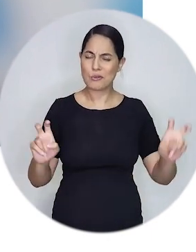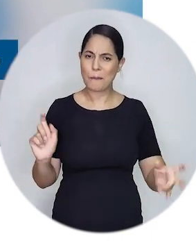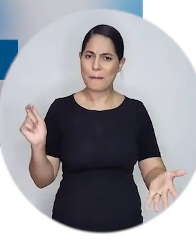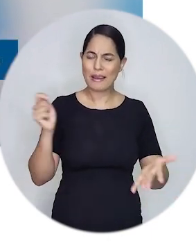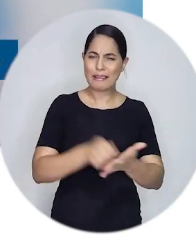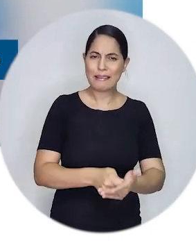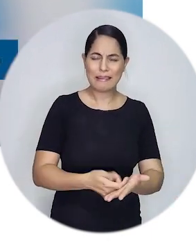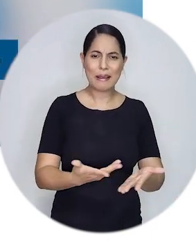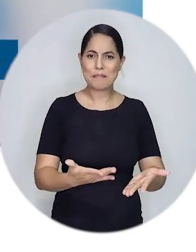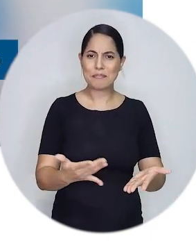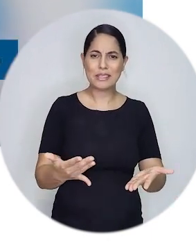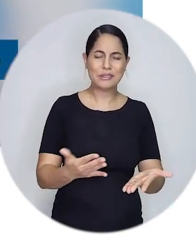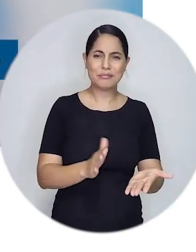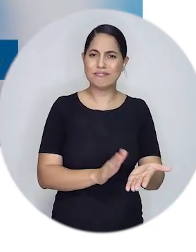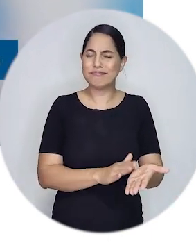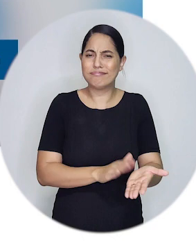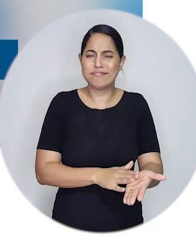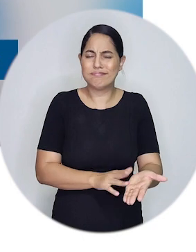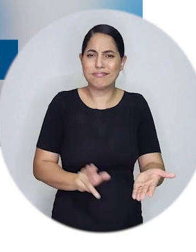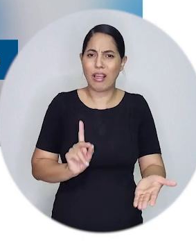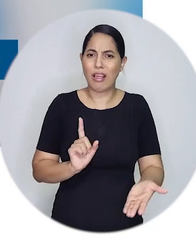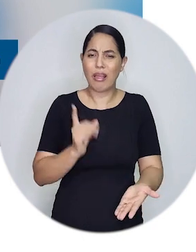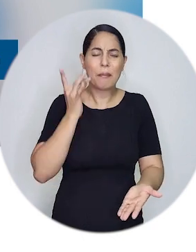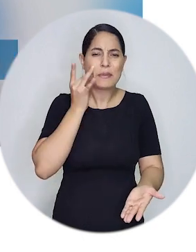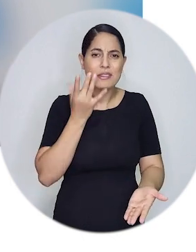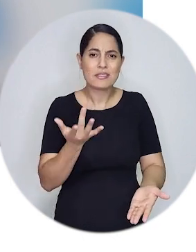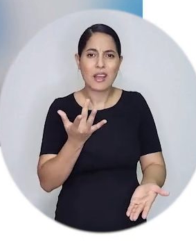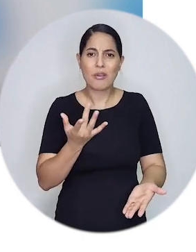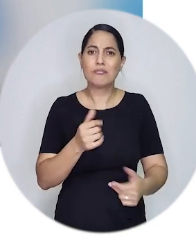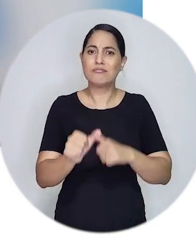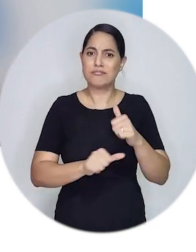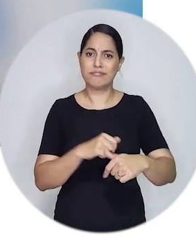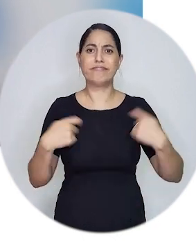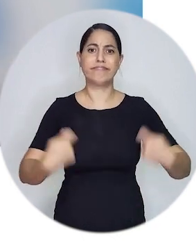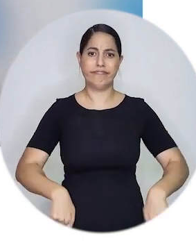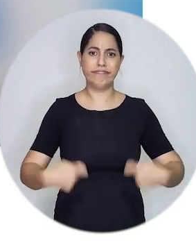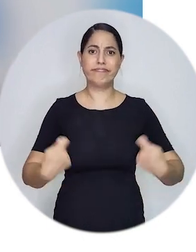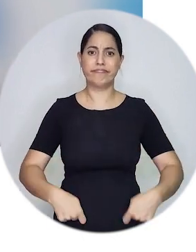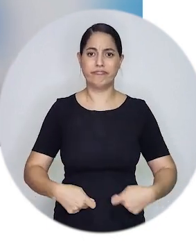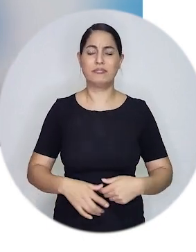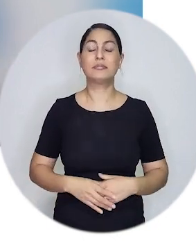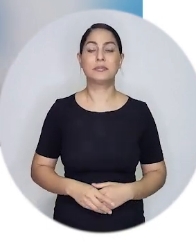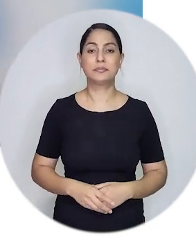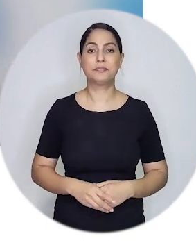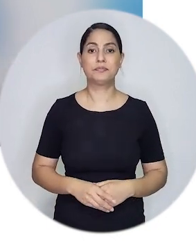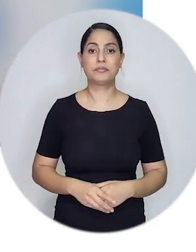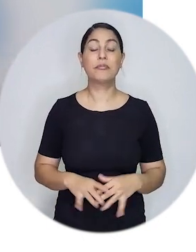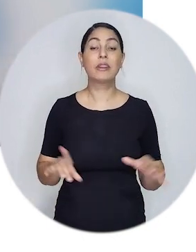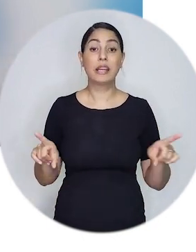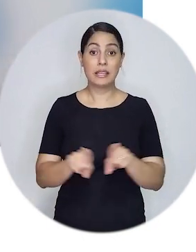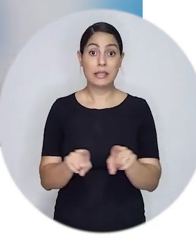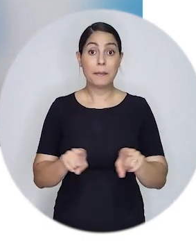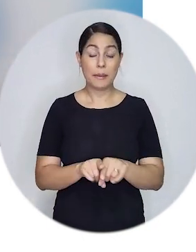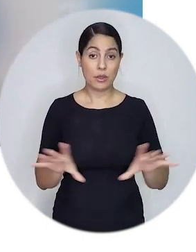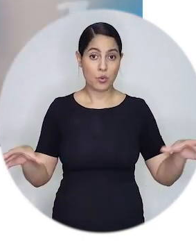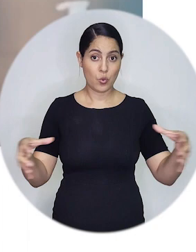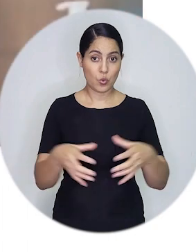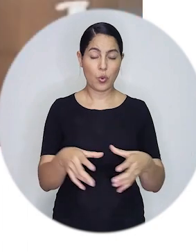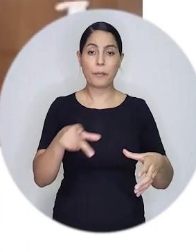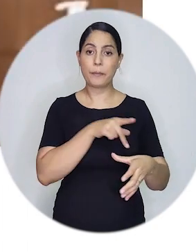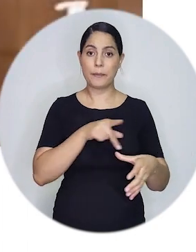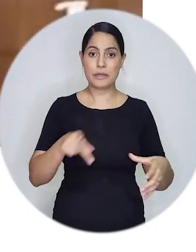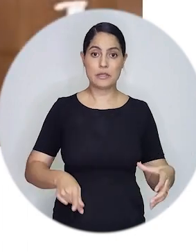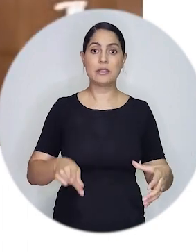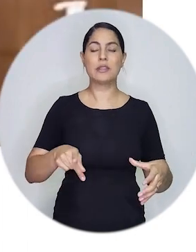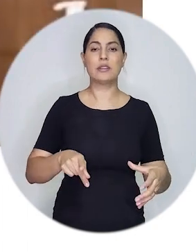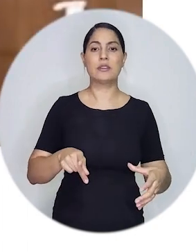de pagamento manual nos traz complicações e isso precisa ser repensado e alterado urgentemente. Fecha aspas. O